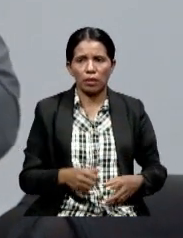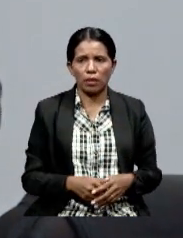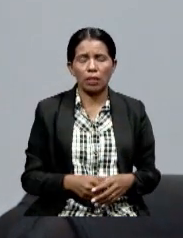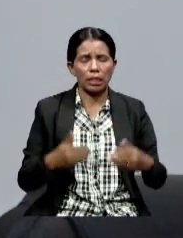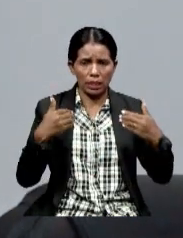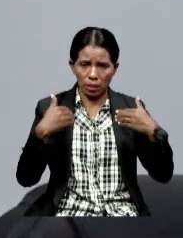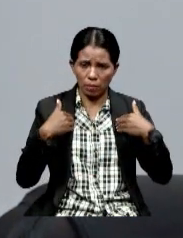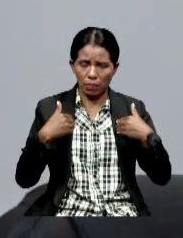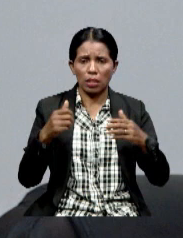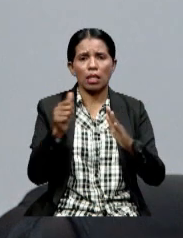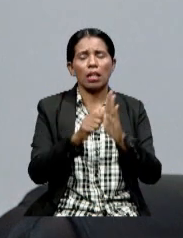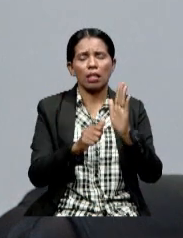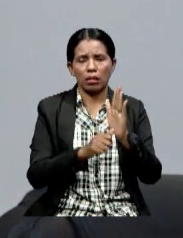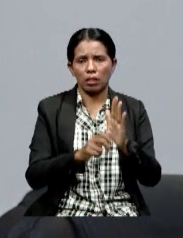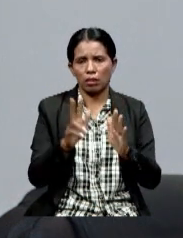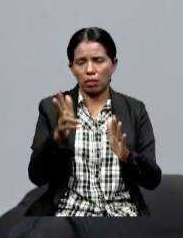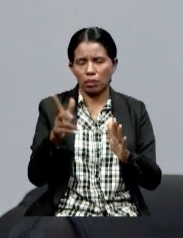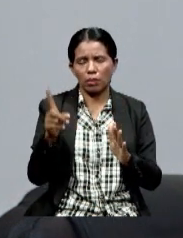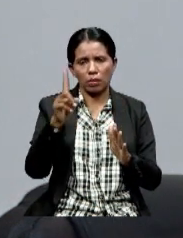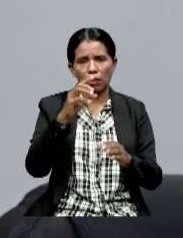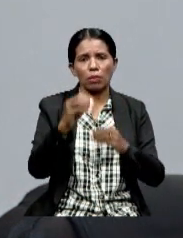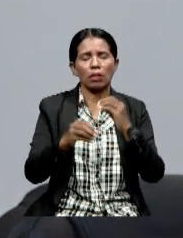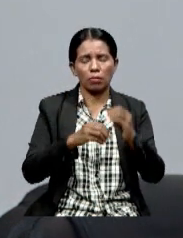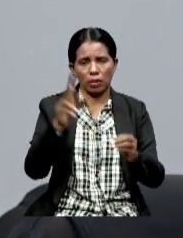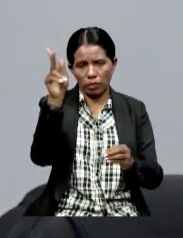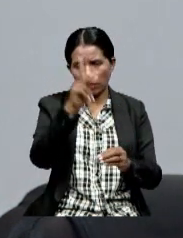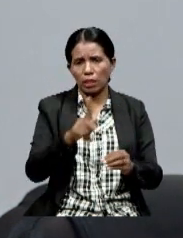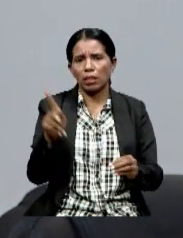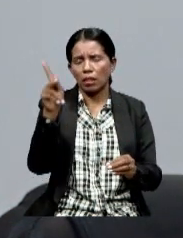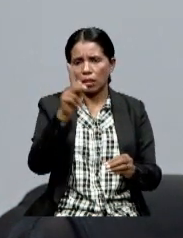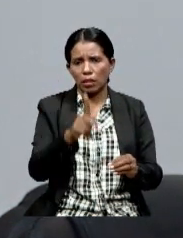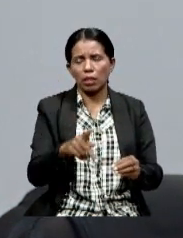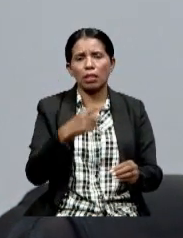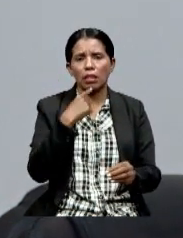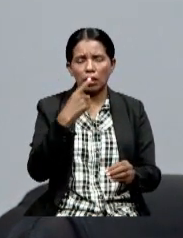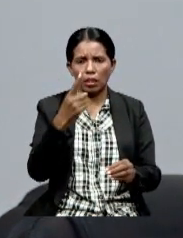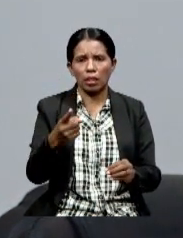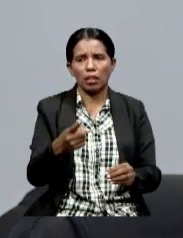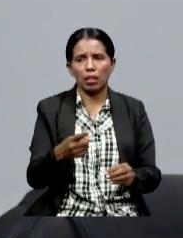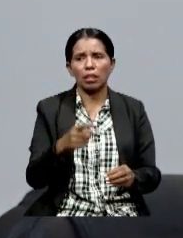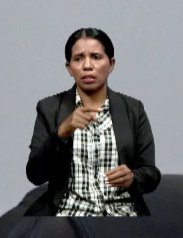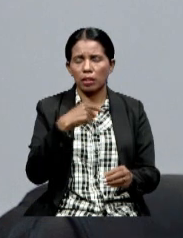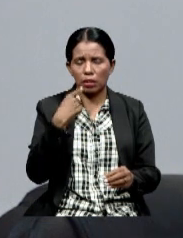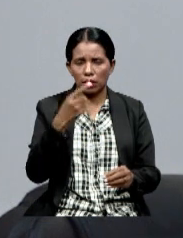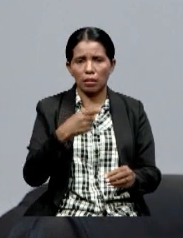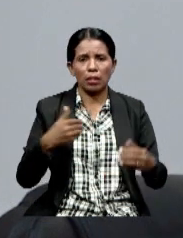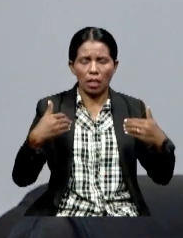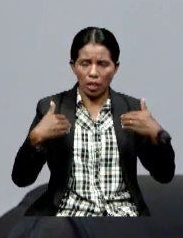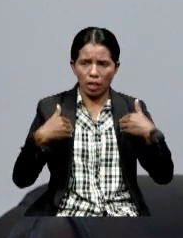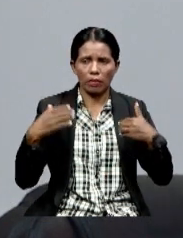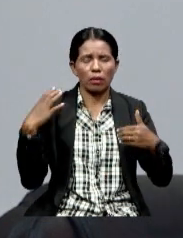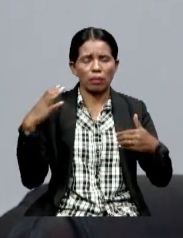artigo 31, com a fiscalização, até atender, né? E vamos, sem a ir a competência a tocar